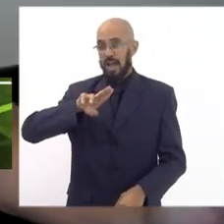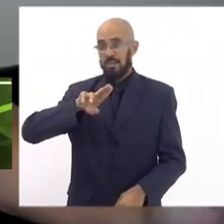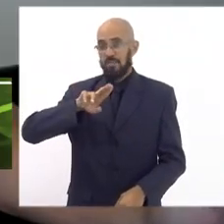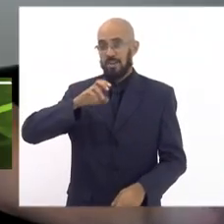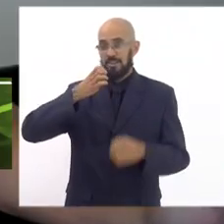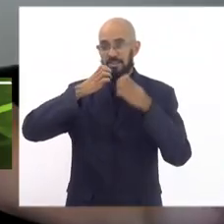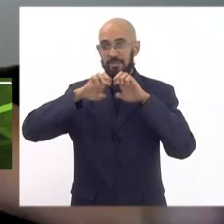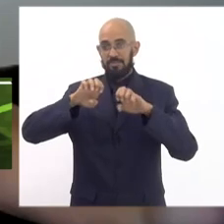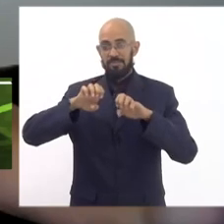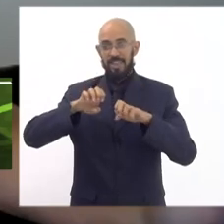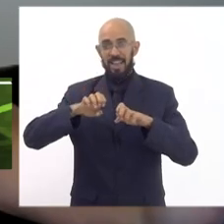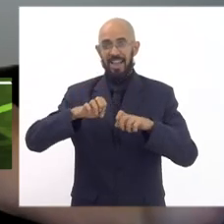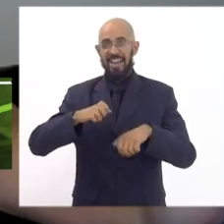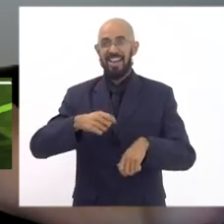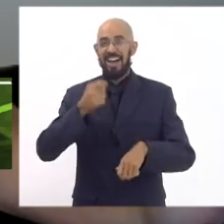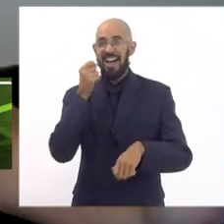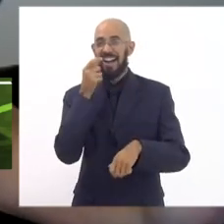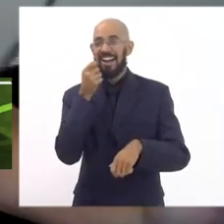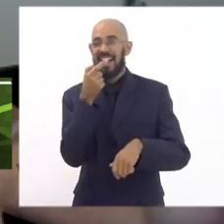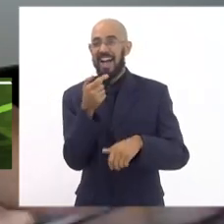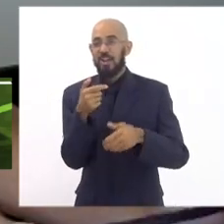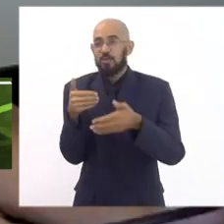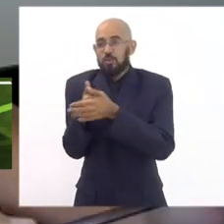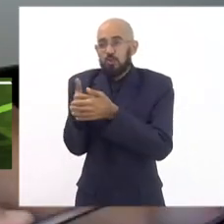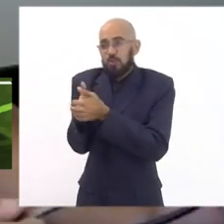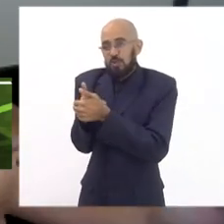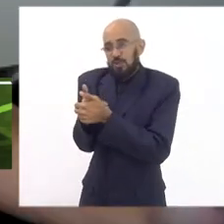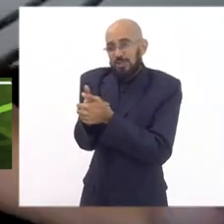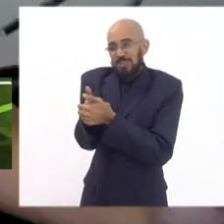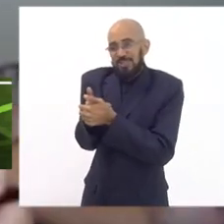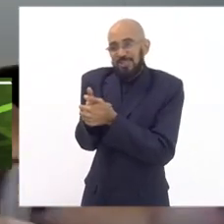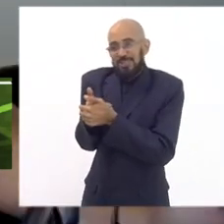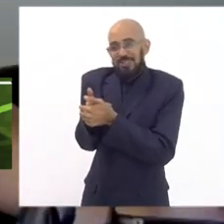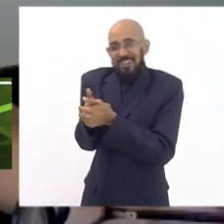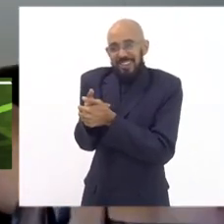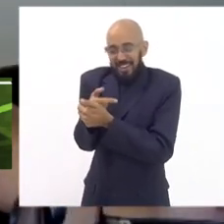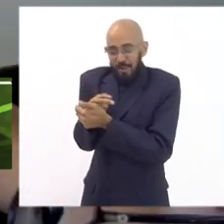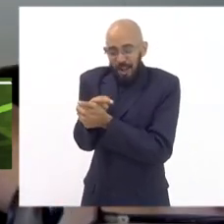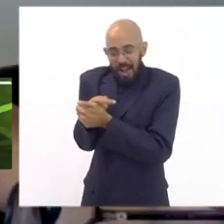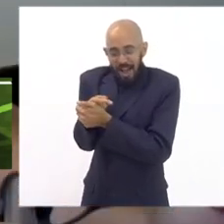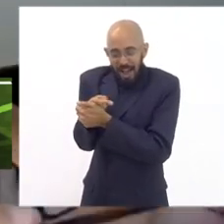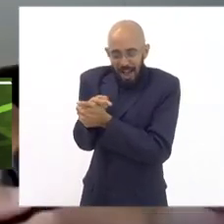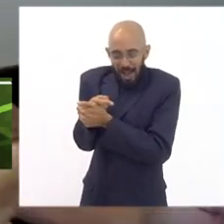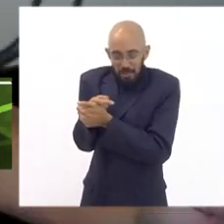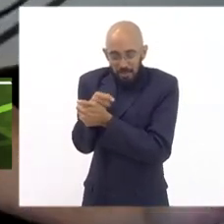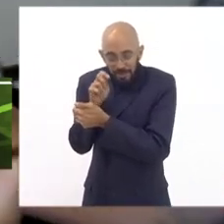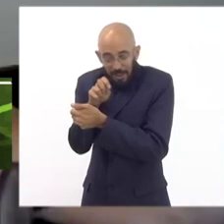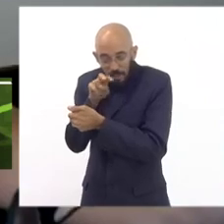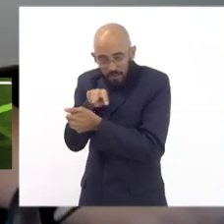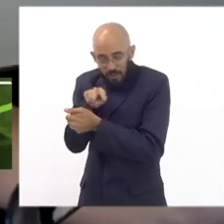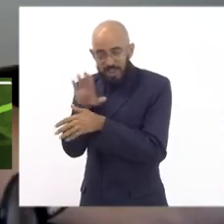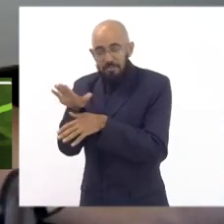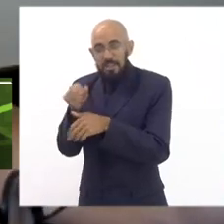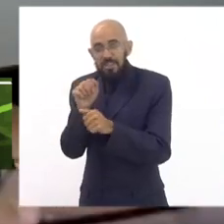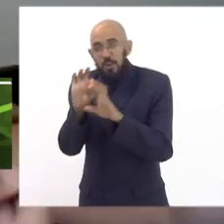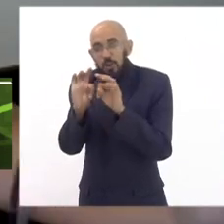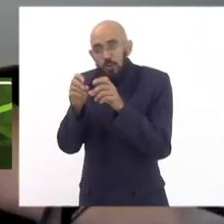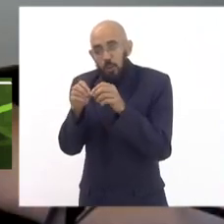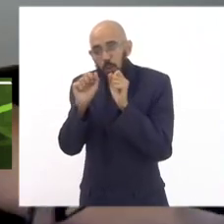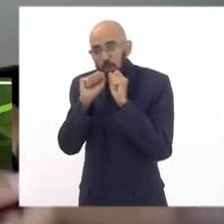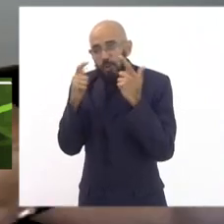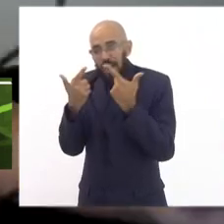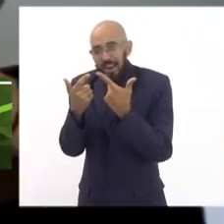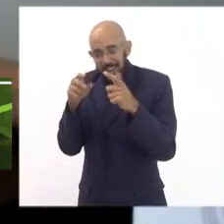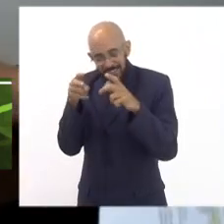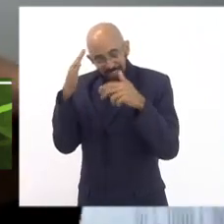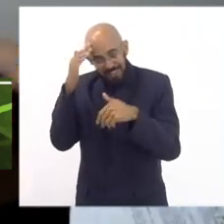com o rabo de fora. Né? Então, aí são emendas do governo, apresentadas pelo Chiquinho da Mangueira, mas todo o parlamento sabe que são